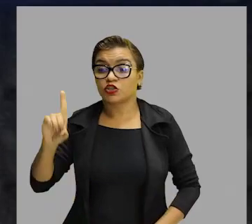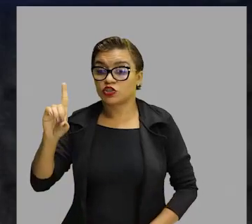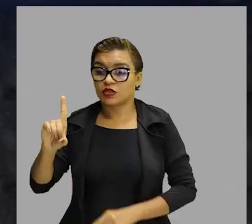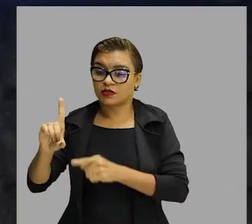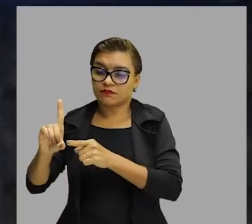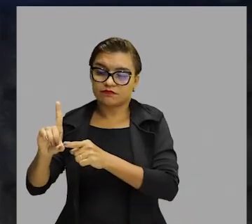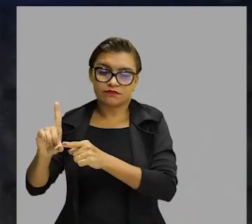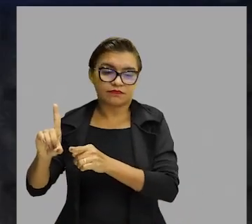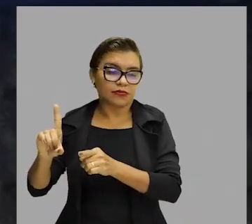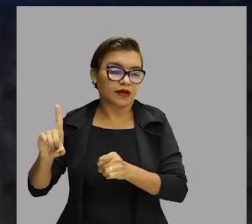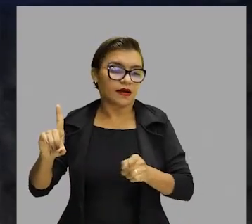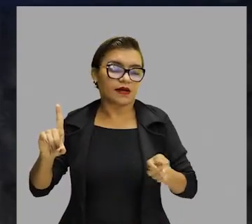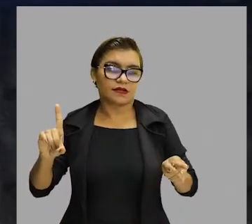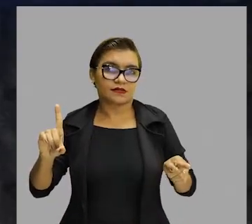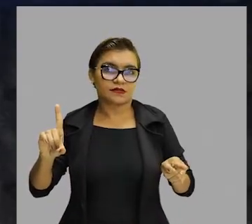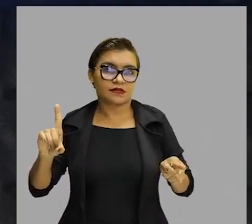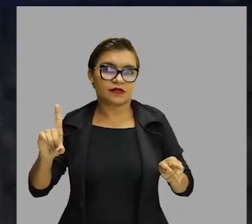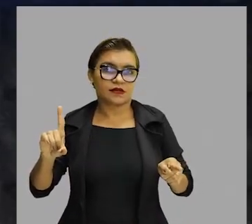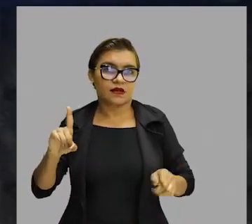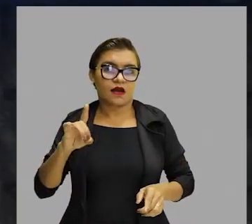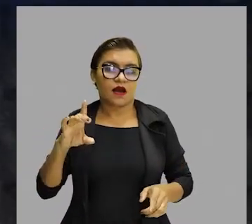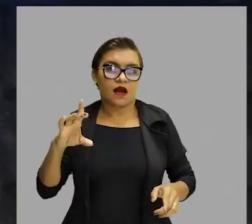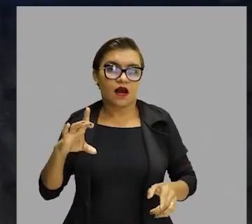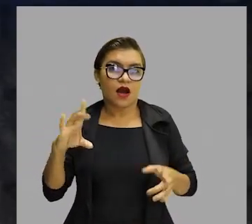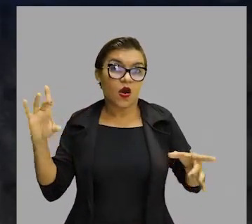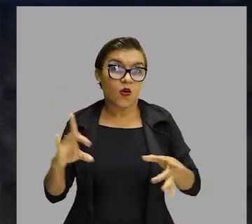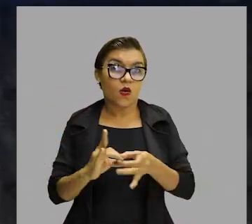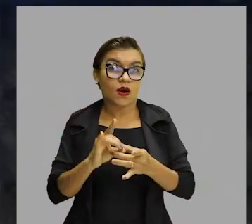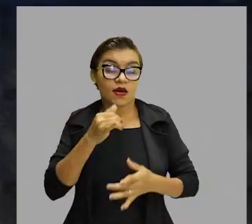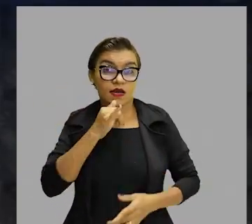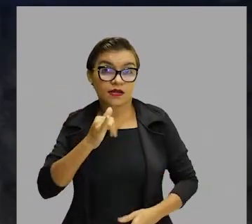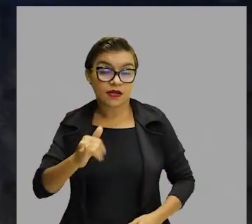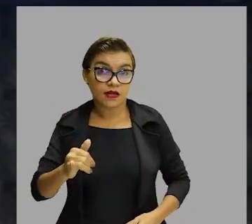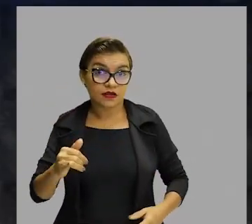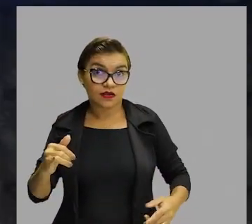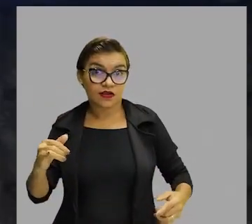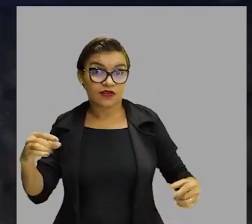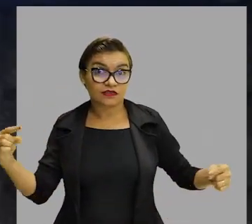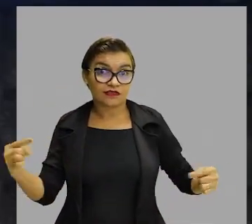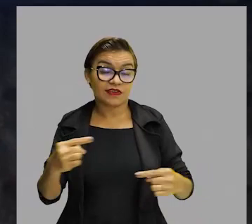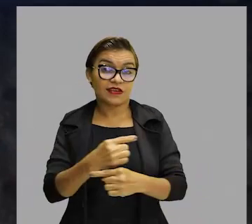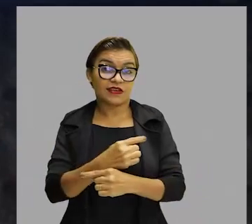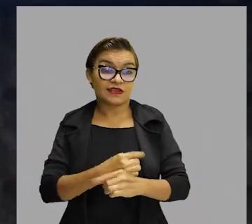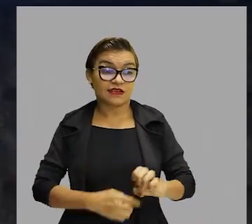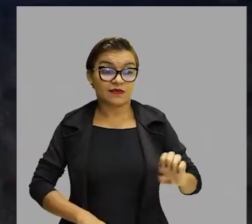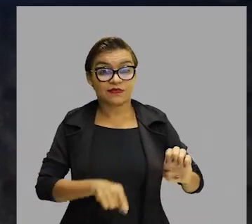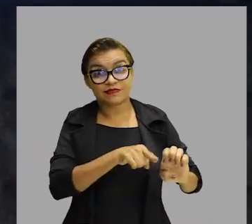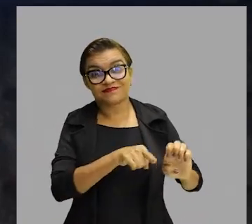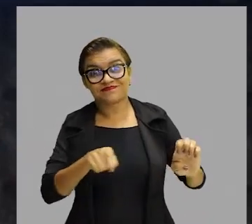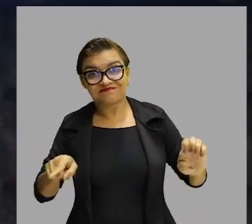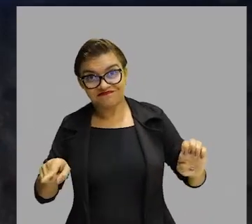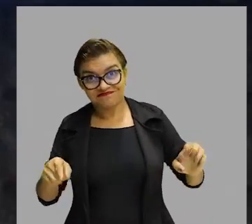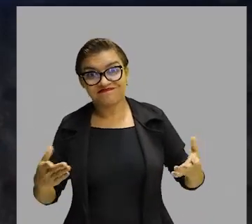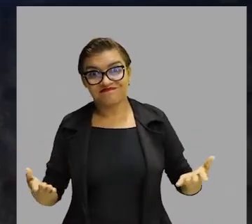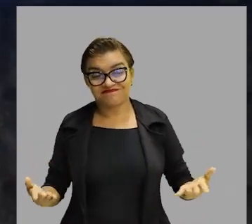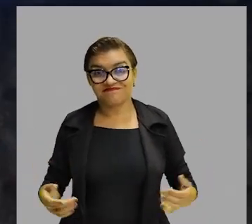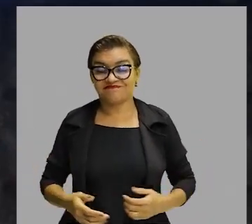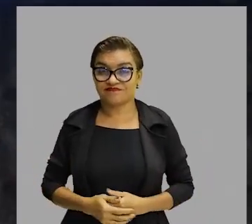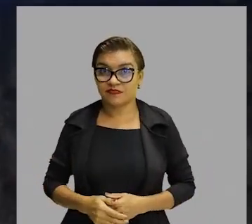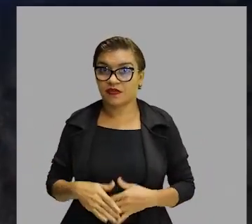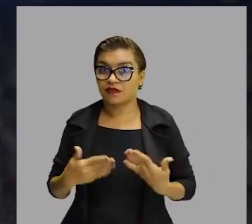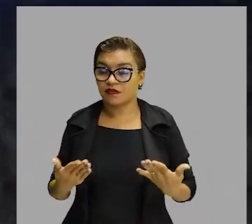por exemplo, a corrente elétrica faz o sentido inverso, da esquerda para a direita, tá ok?